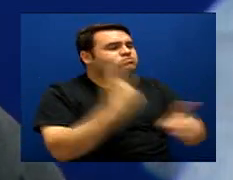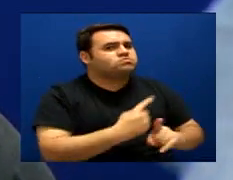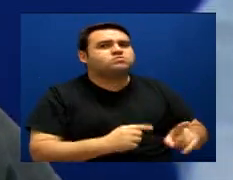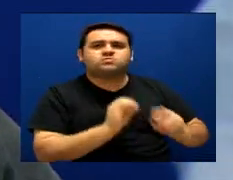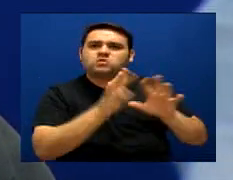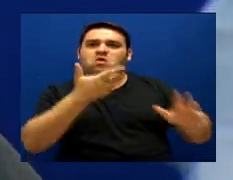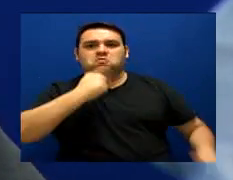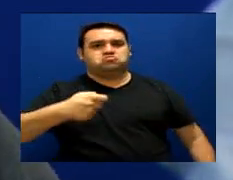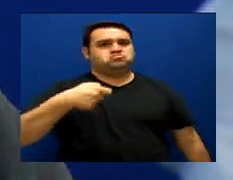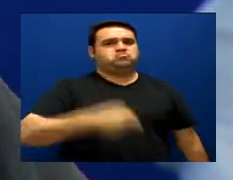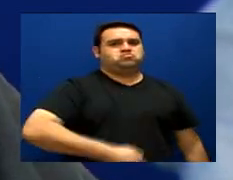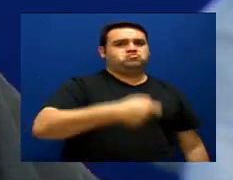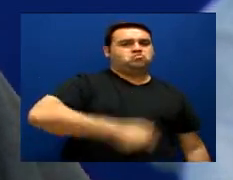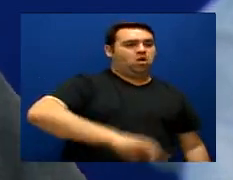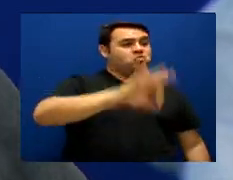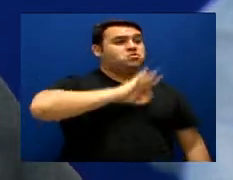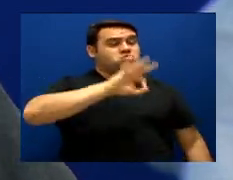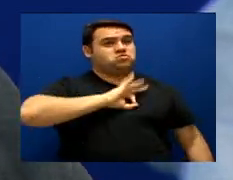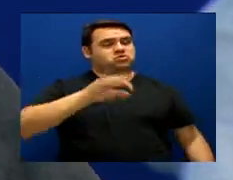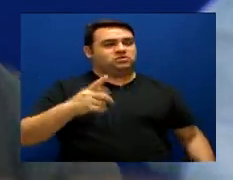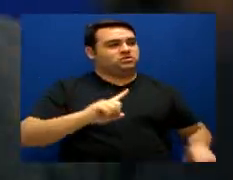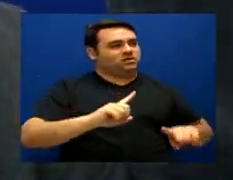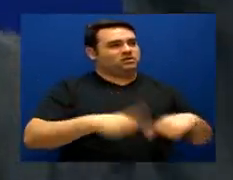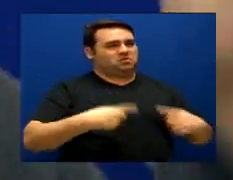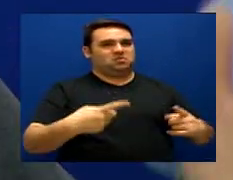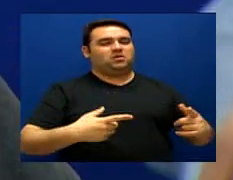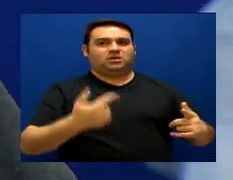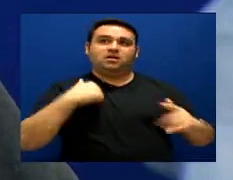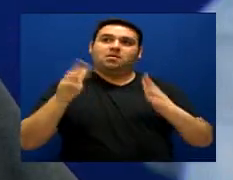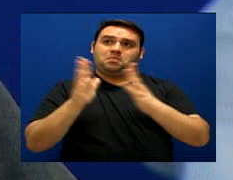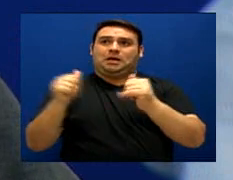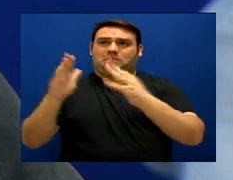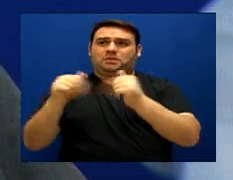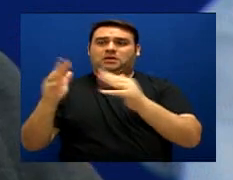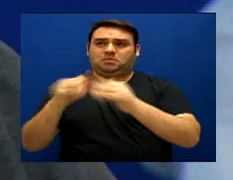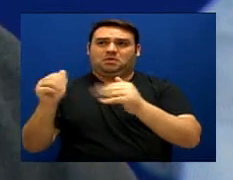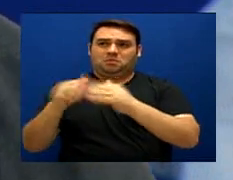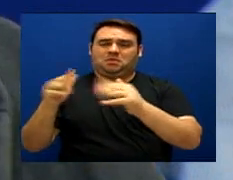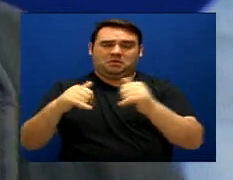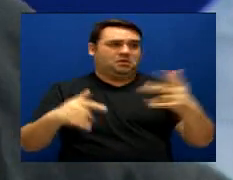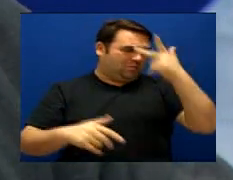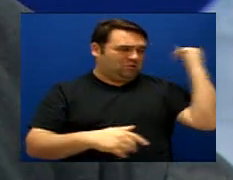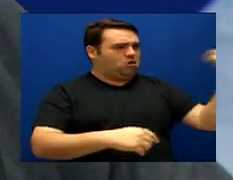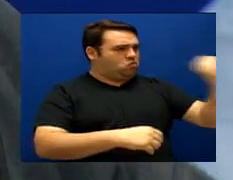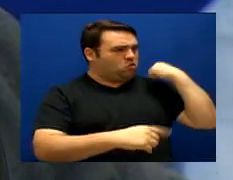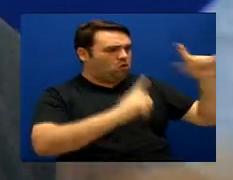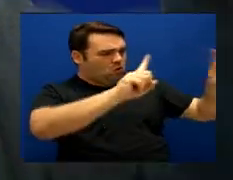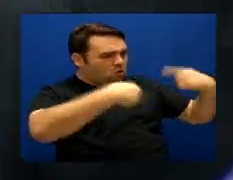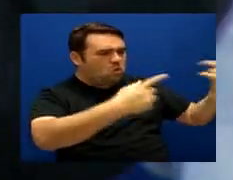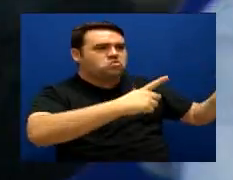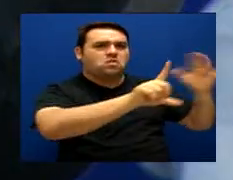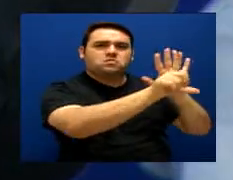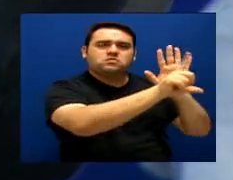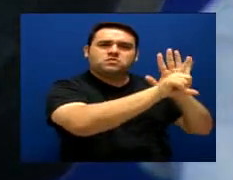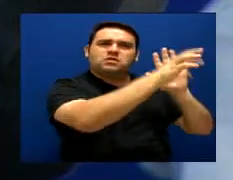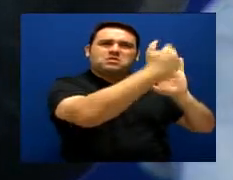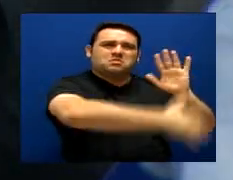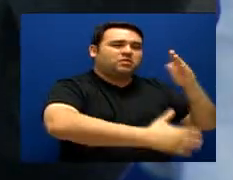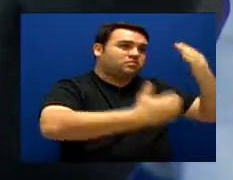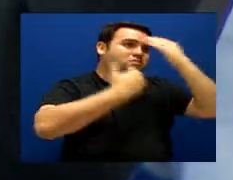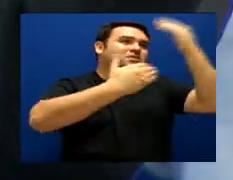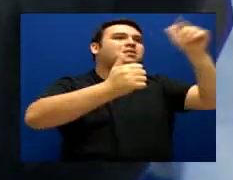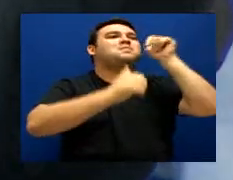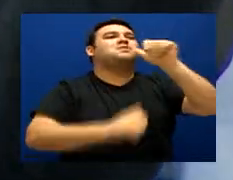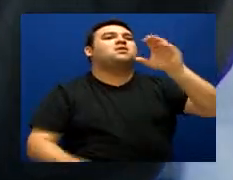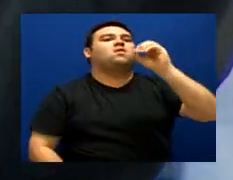que o machão, na hora que a polícia chegou, depois de eu implorar 10.000 vezes e ameaçar e falar da lei, agradeço as